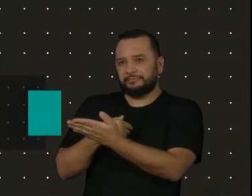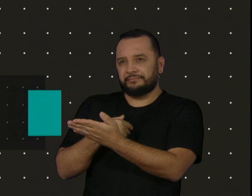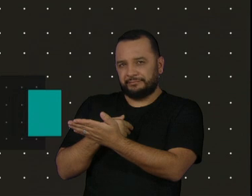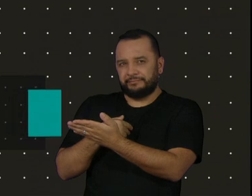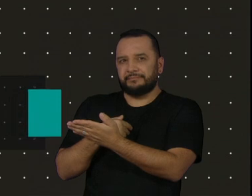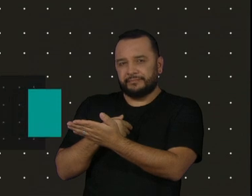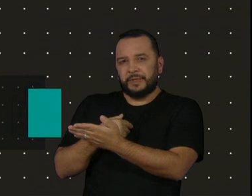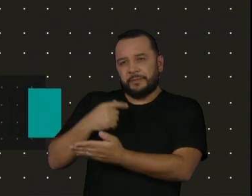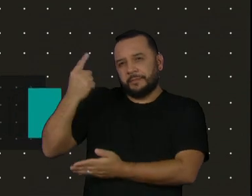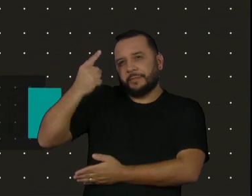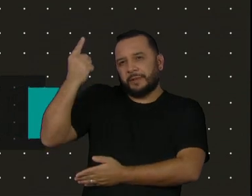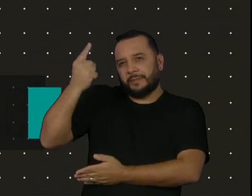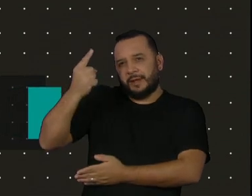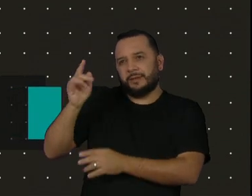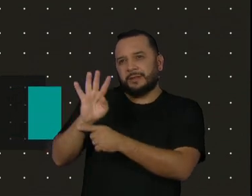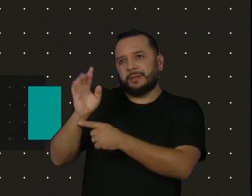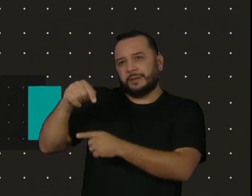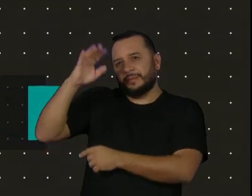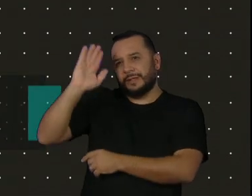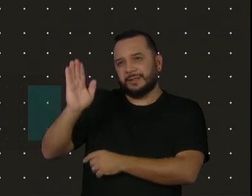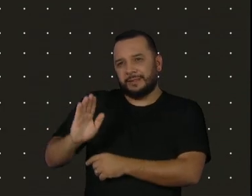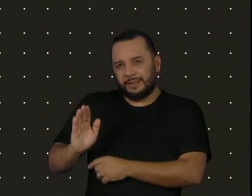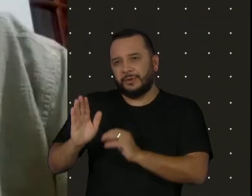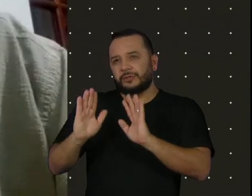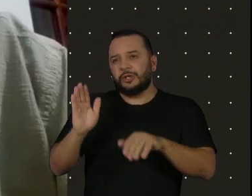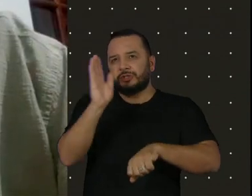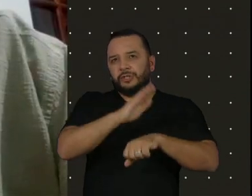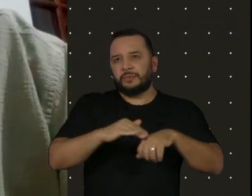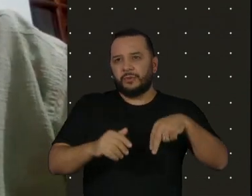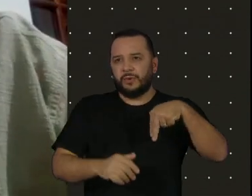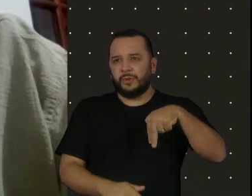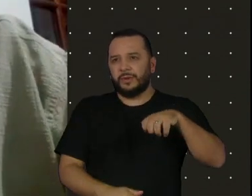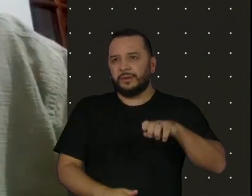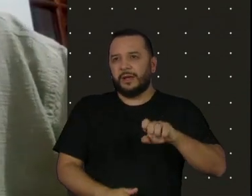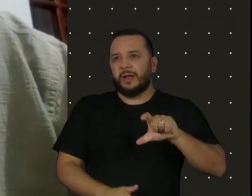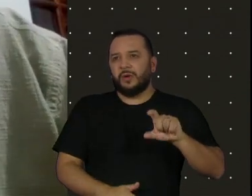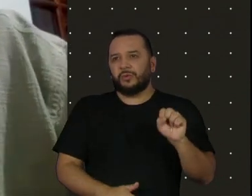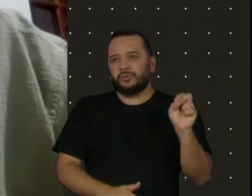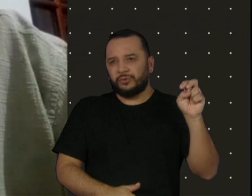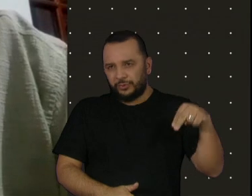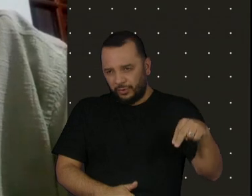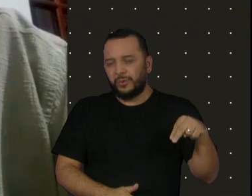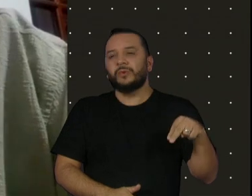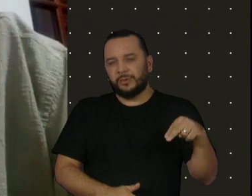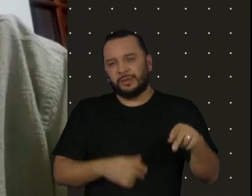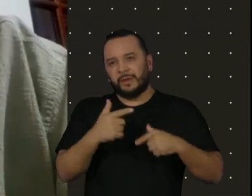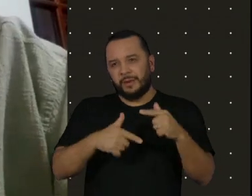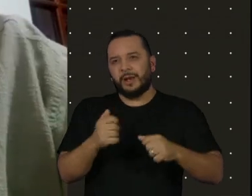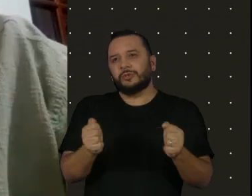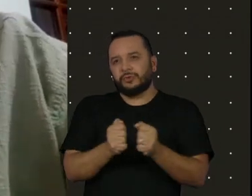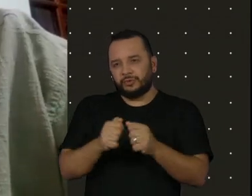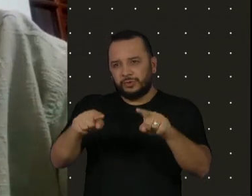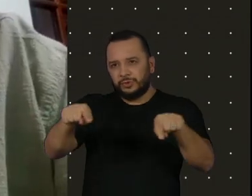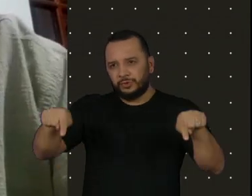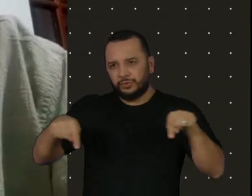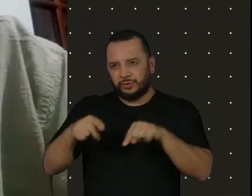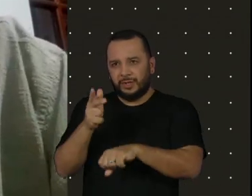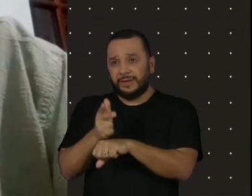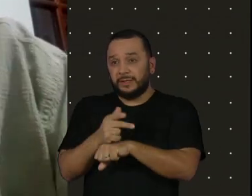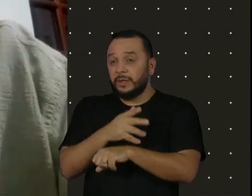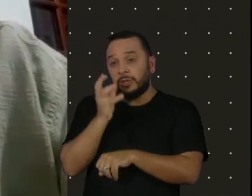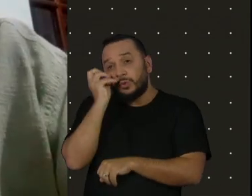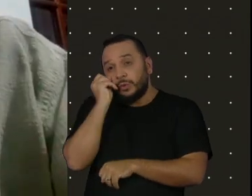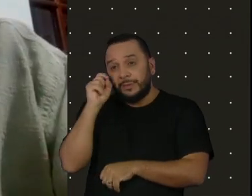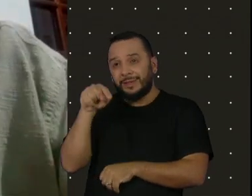deu guarita para o Nelson no estúdio que ele tinha lá em Jacarezinho. O Nelson dormia lá, né? E o Nelson contava que quando